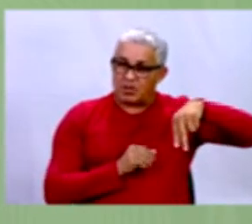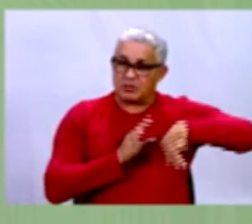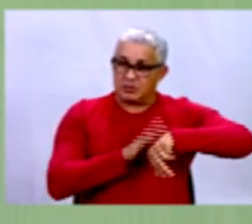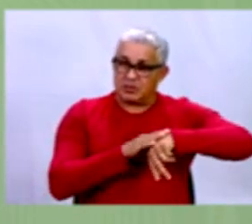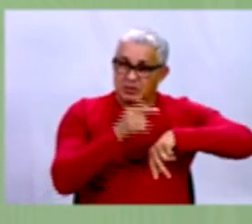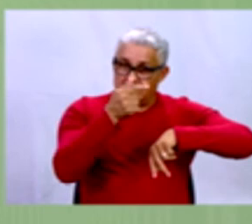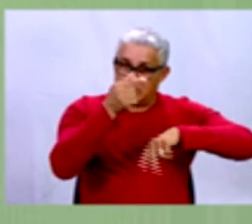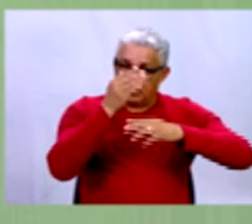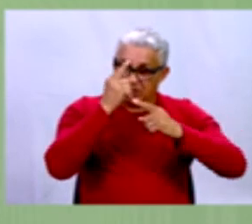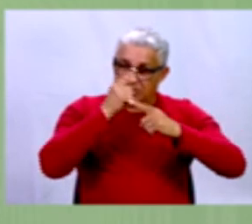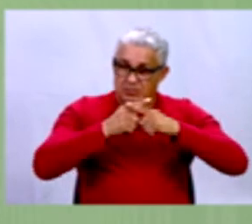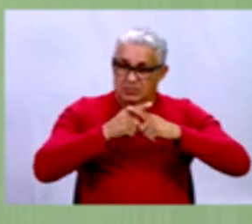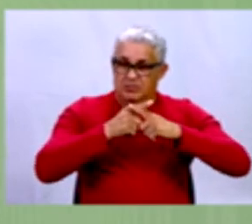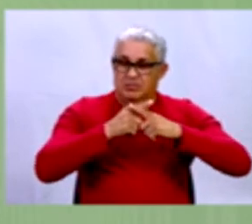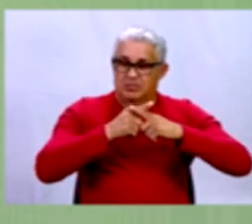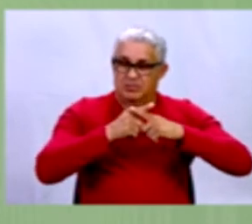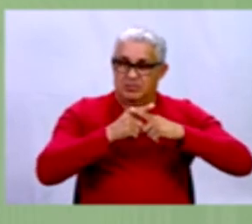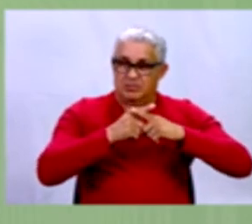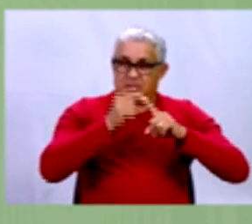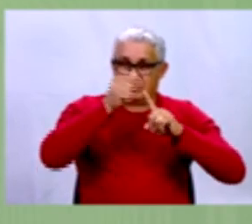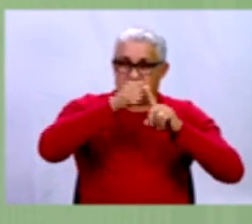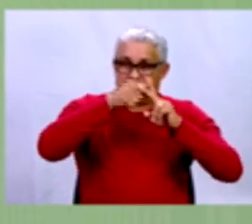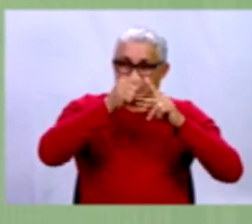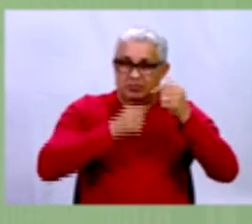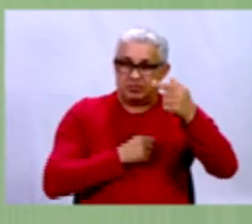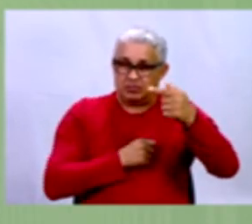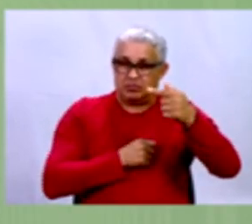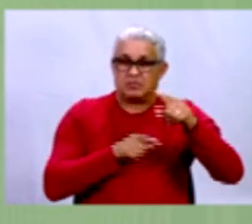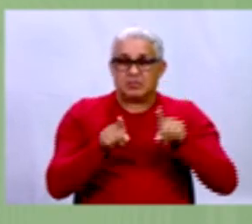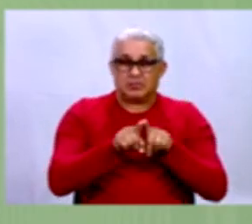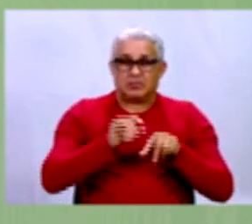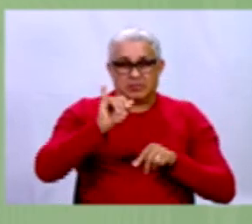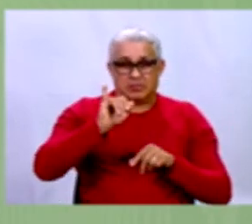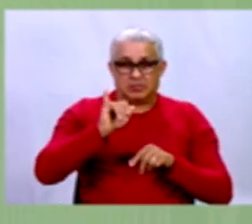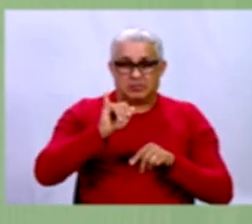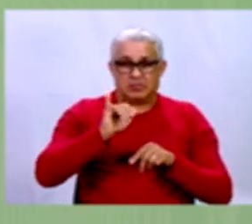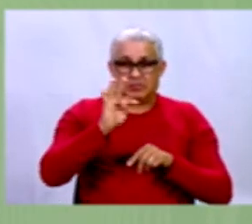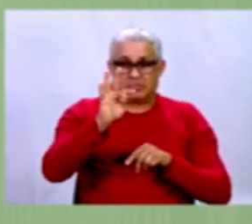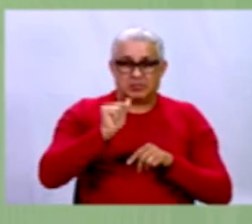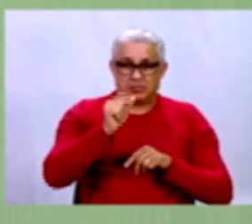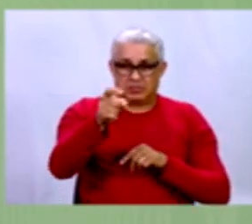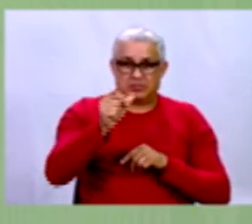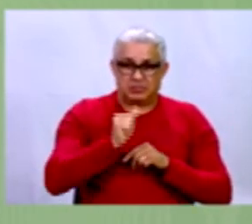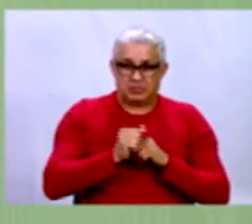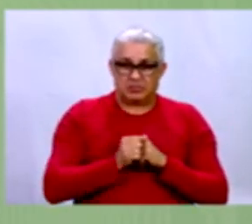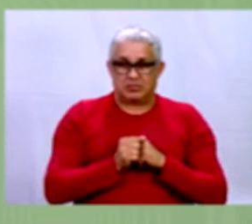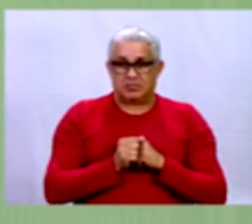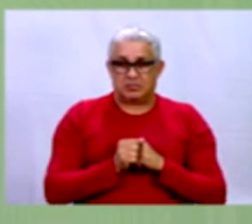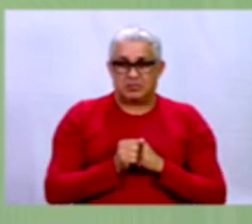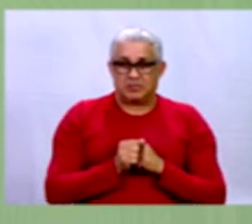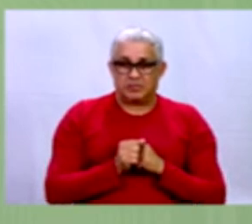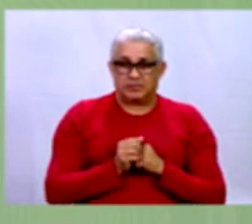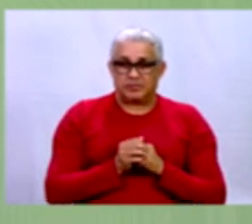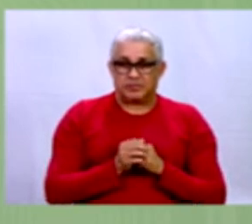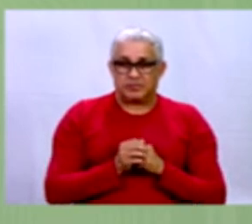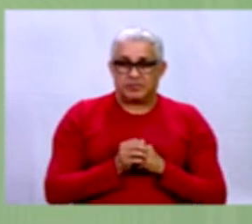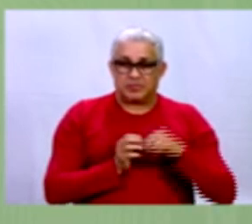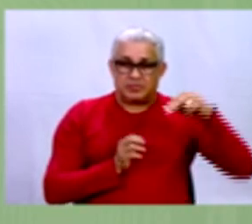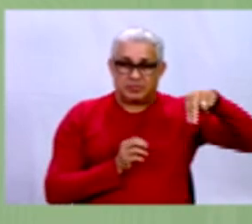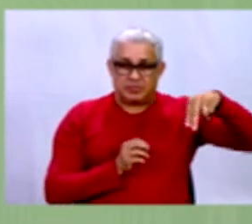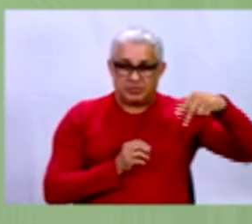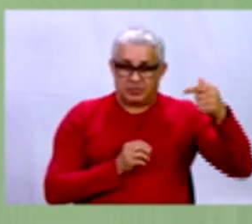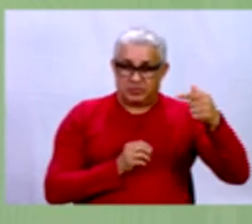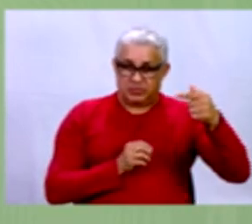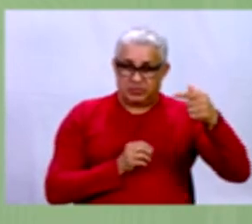7 vezes, né? No caso, 7 meses. E a gente tem o nosso I, que é a nossa taxa. Aqui, ó, o nosso N é